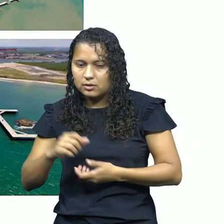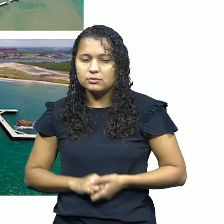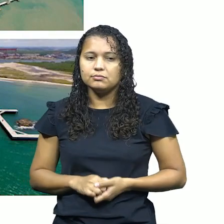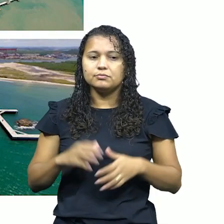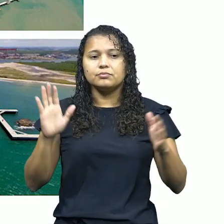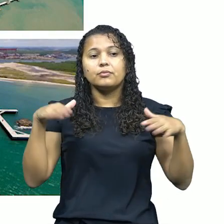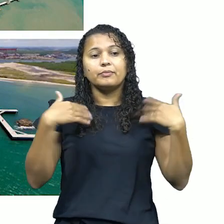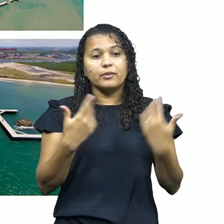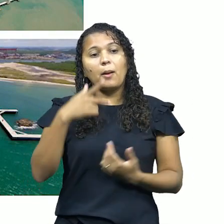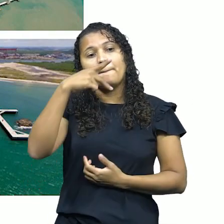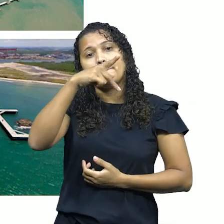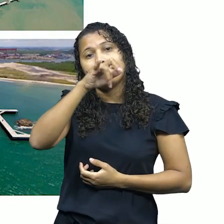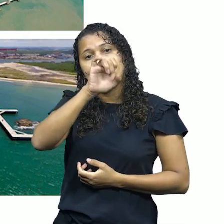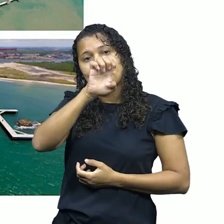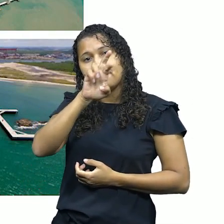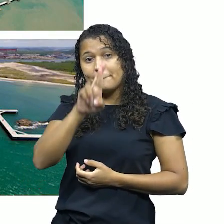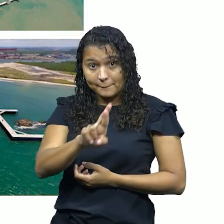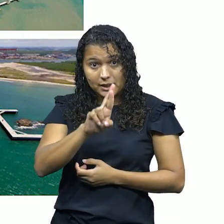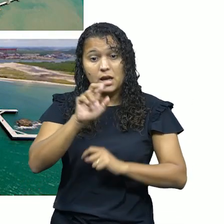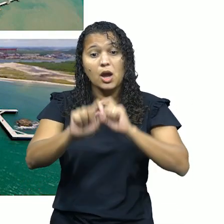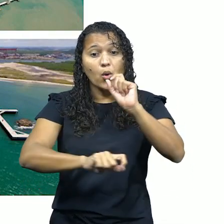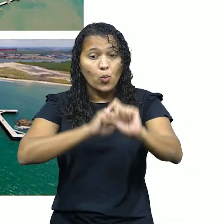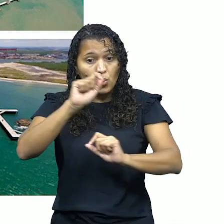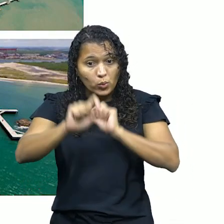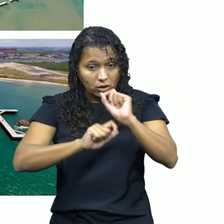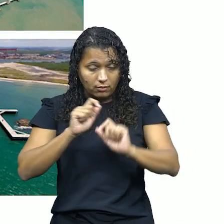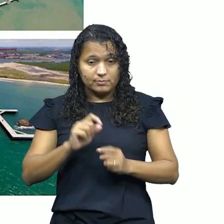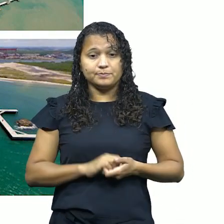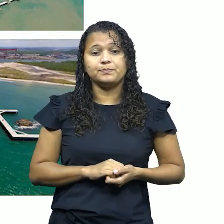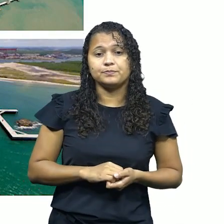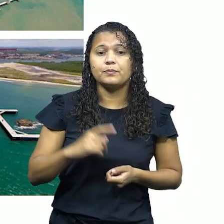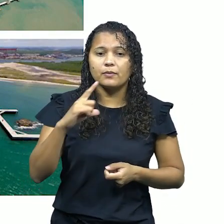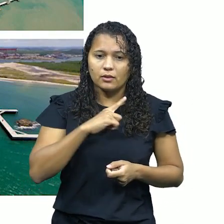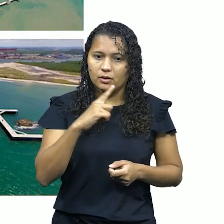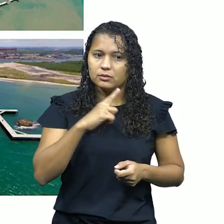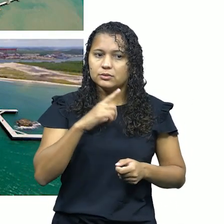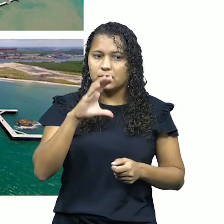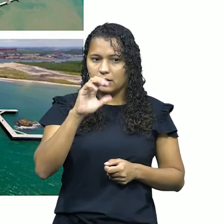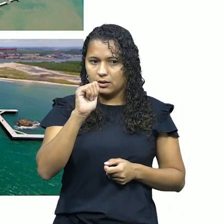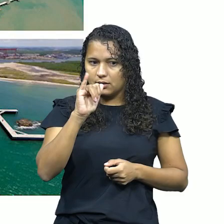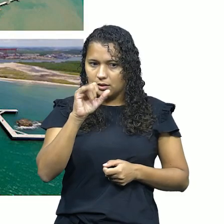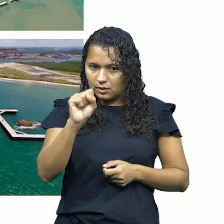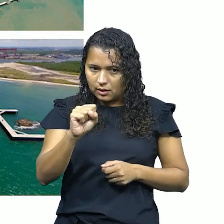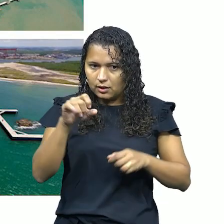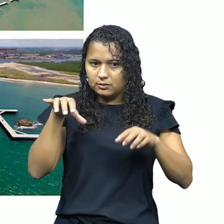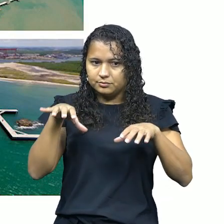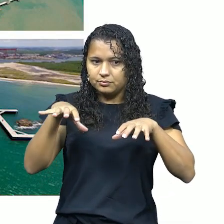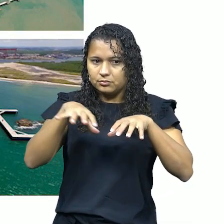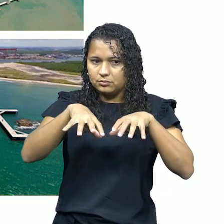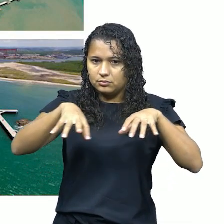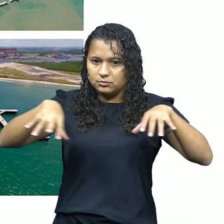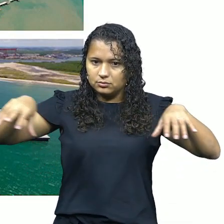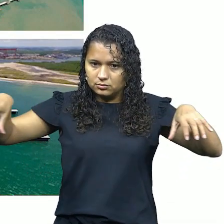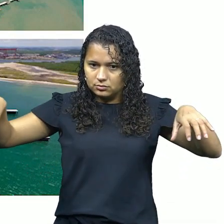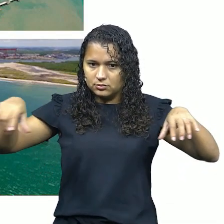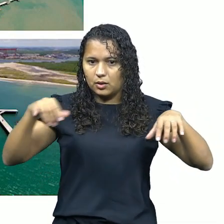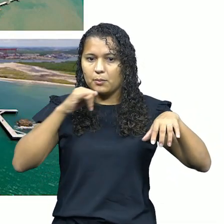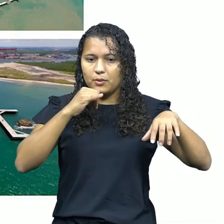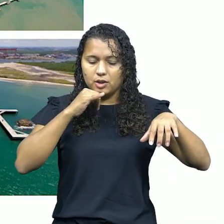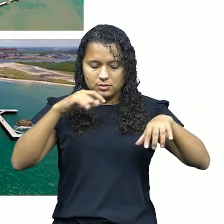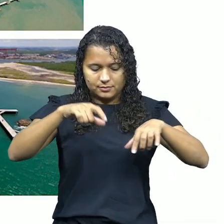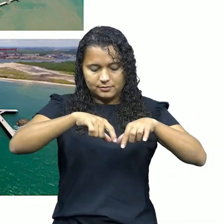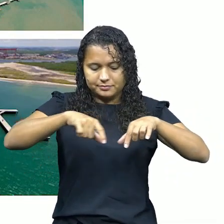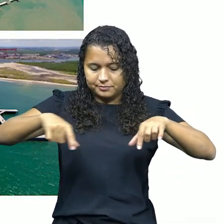pier? O que é um pier? Pier é uma parte destacada do cais. Então, para atracação,